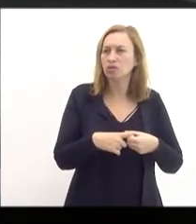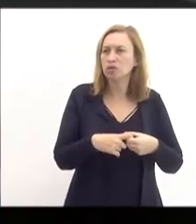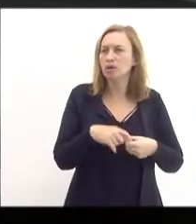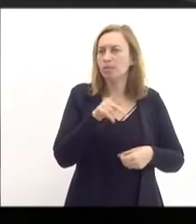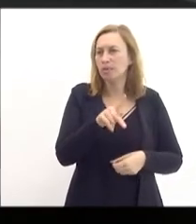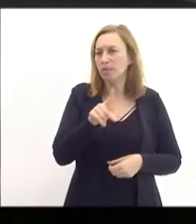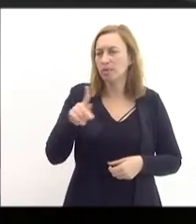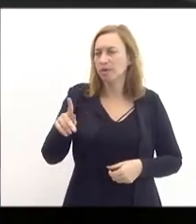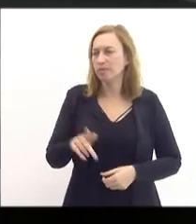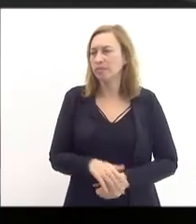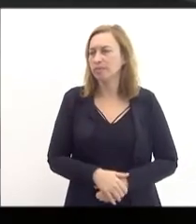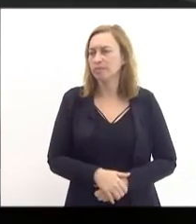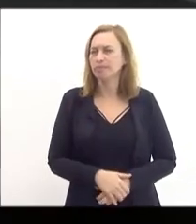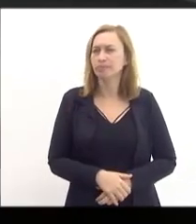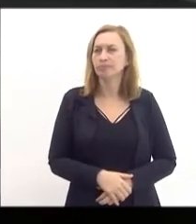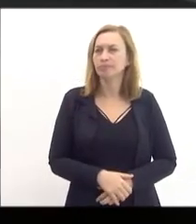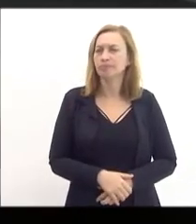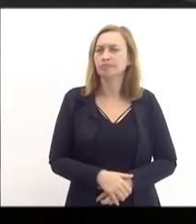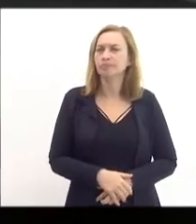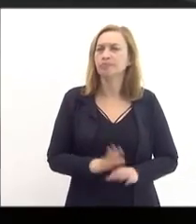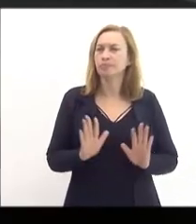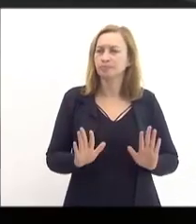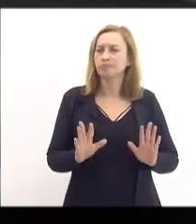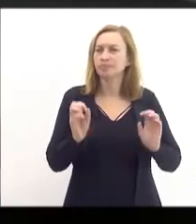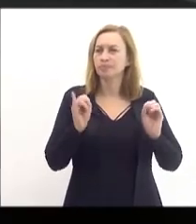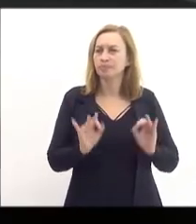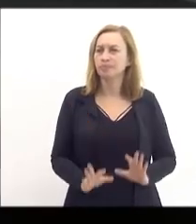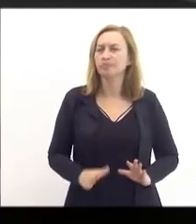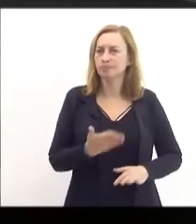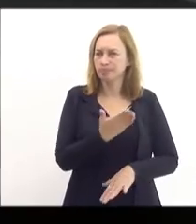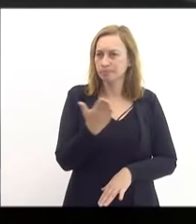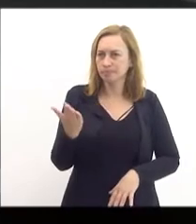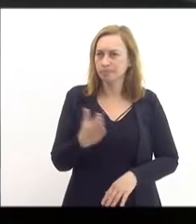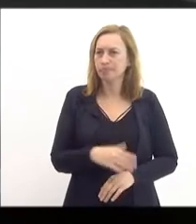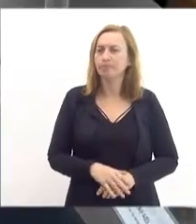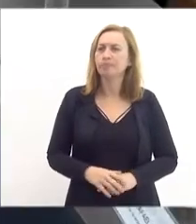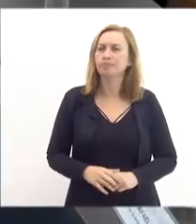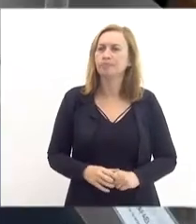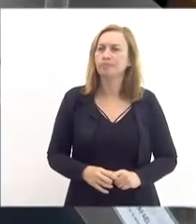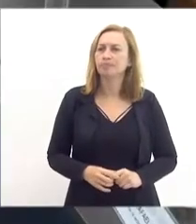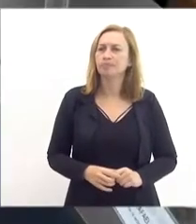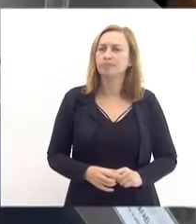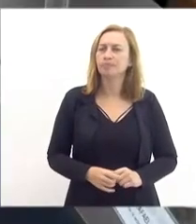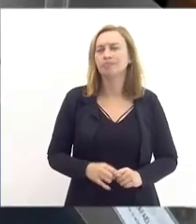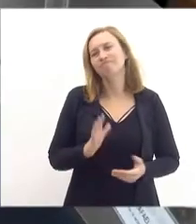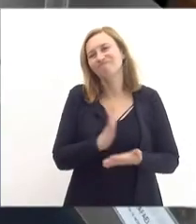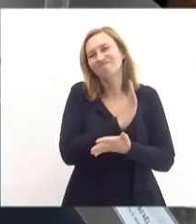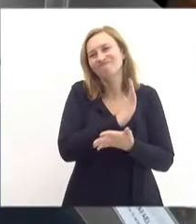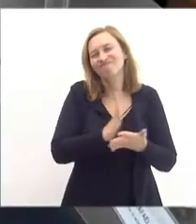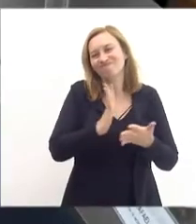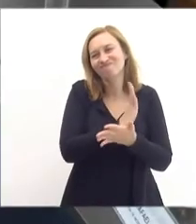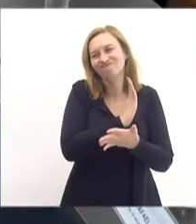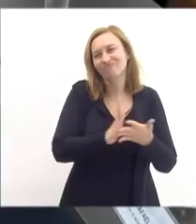PPP. Deixa eu só explicar uma coisa para você, é o seguinte, que muitas vezes